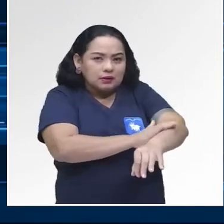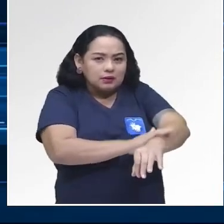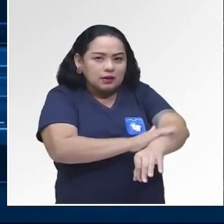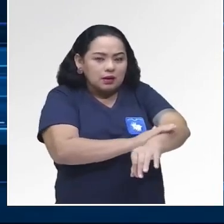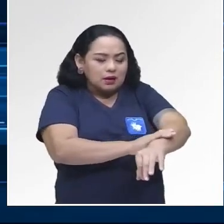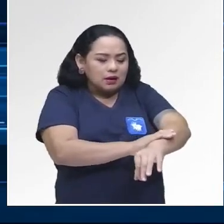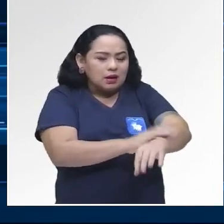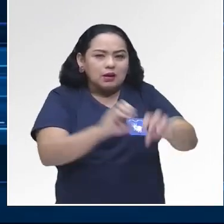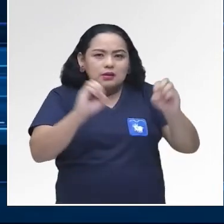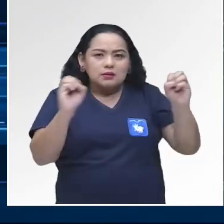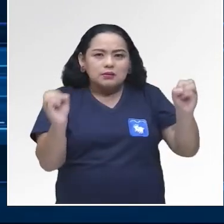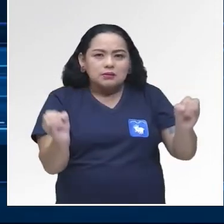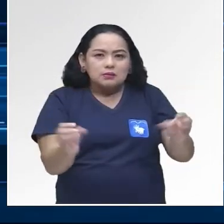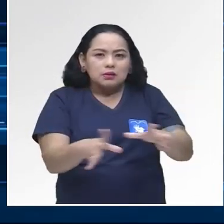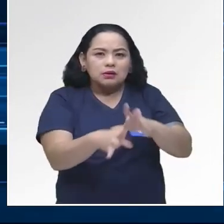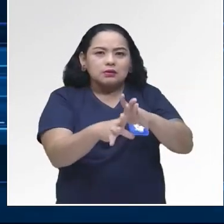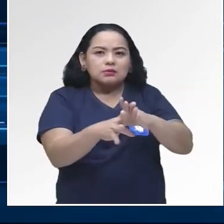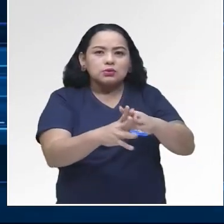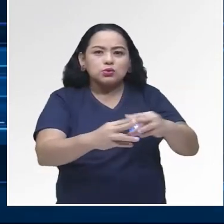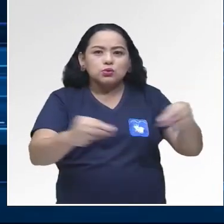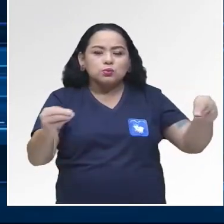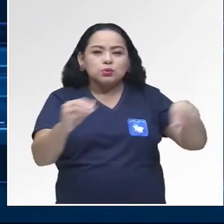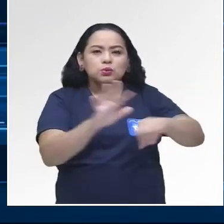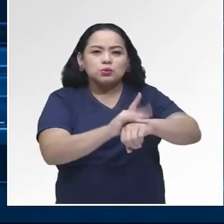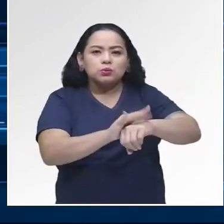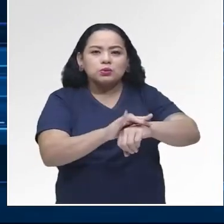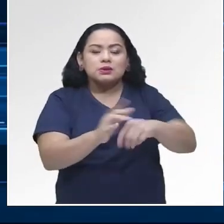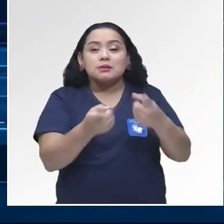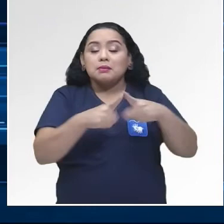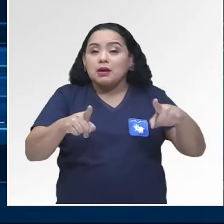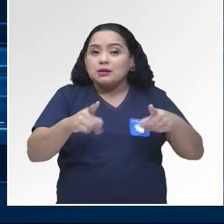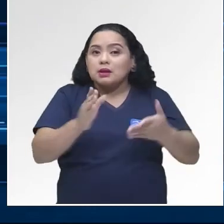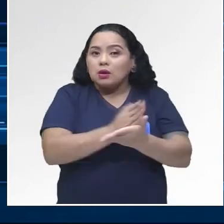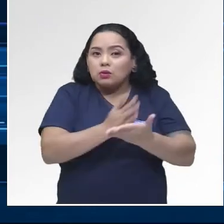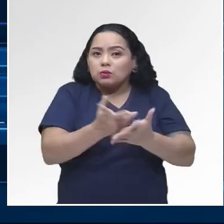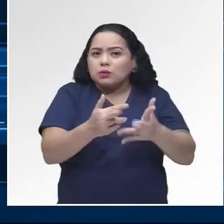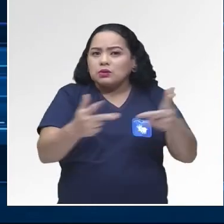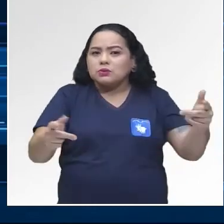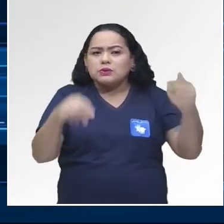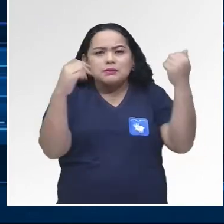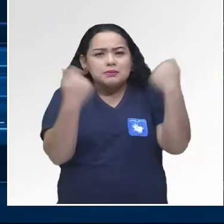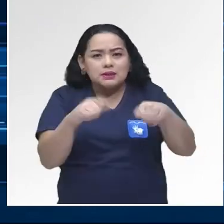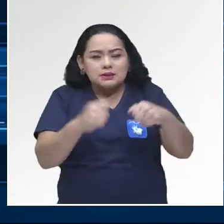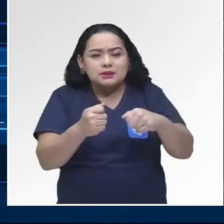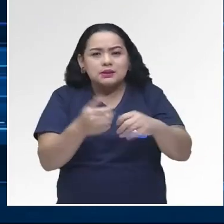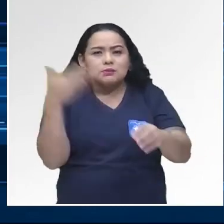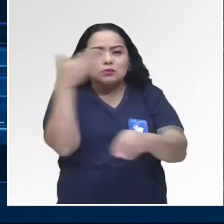sarar. Mas tem coisas que muitas vezes nós precisamos recorrer ao médico,